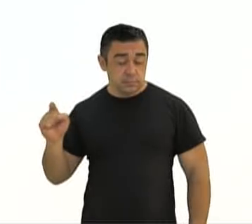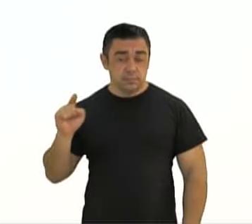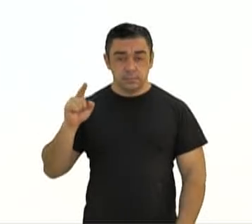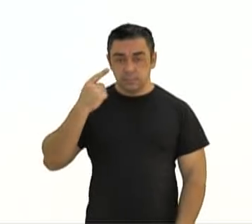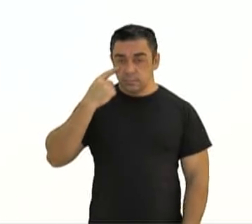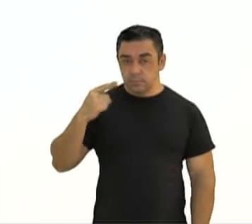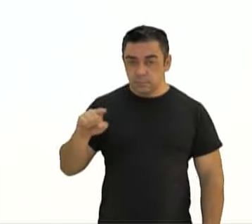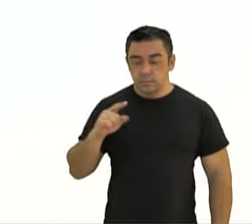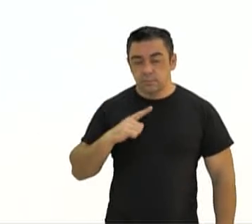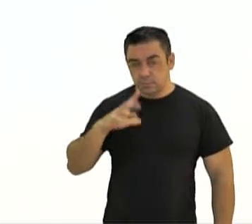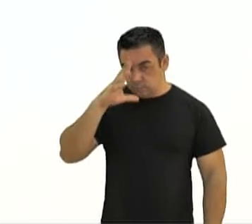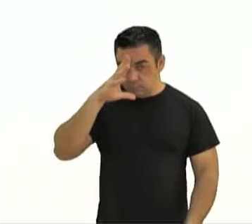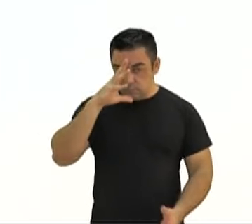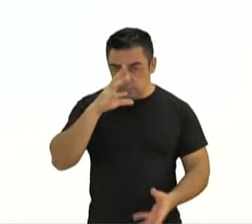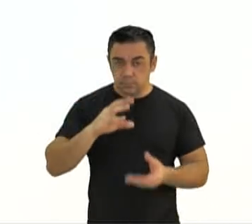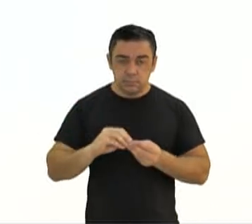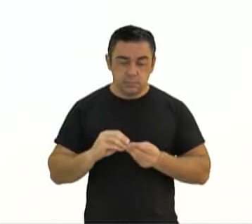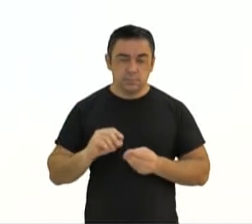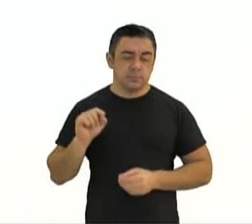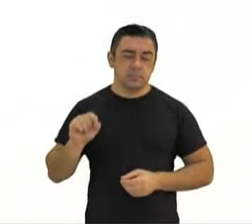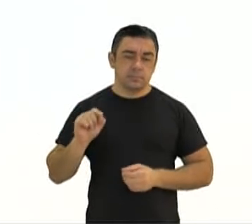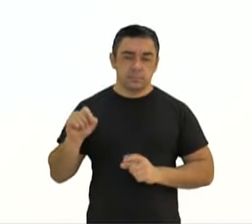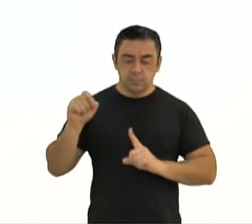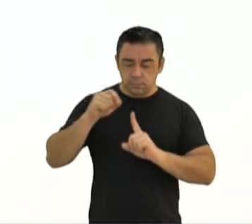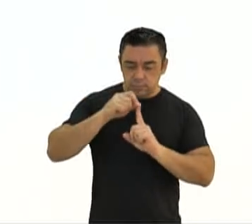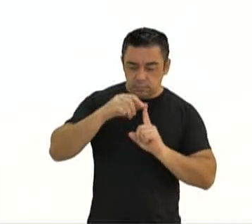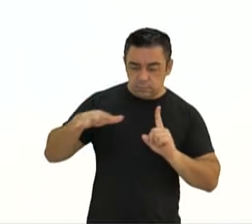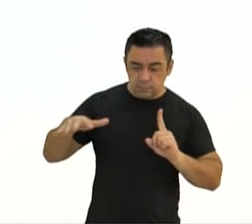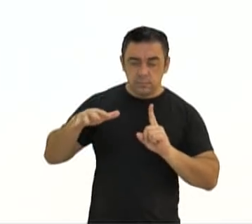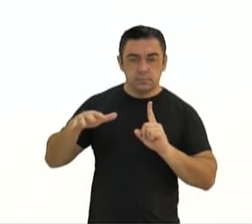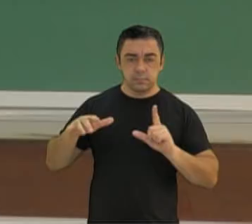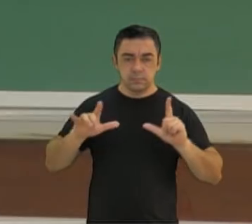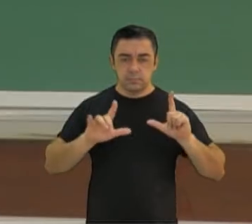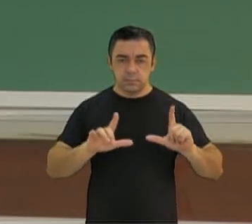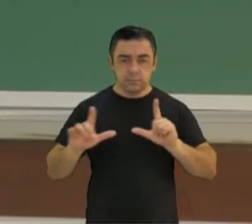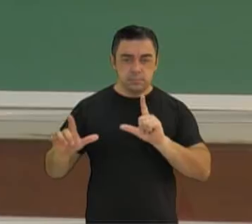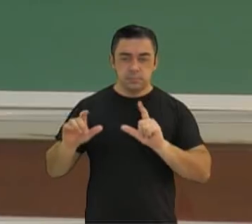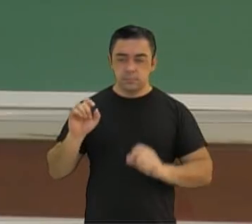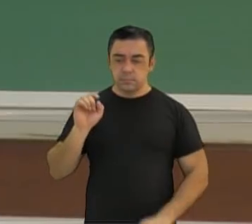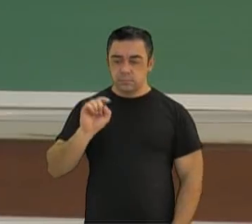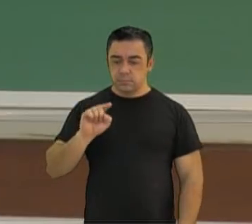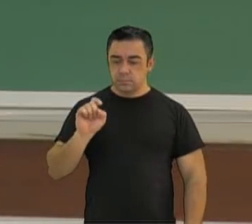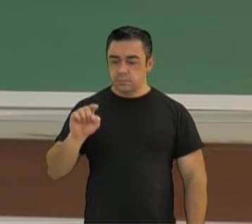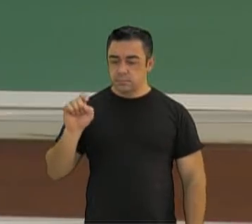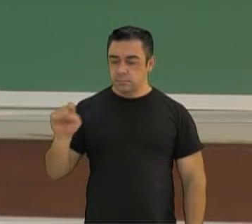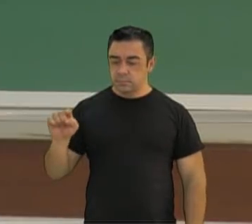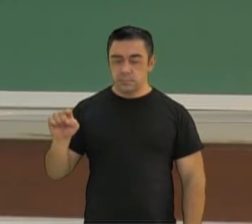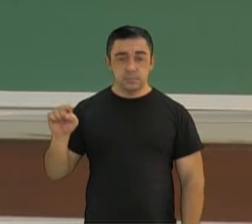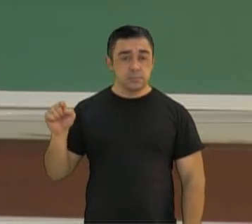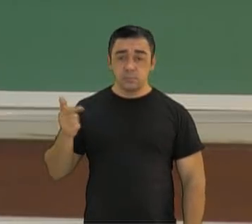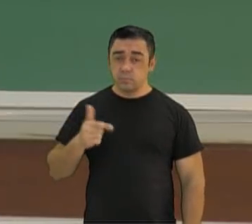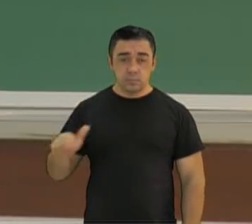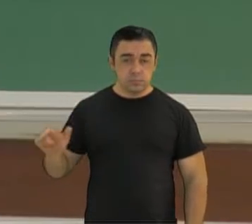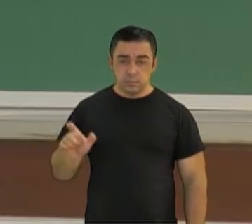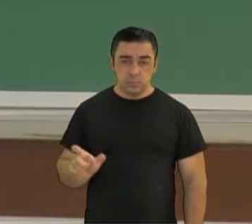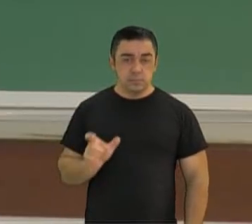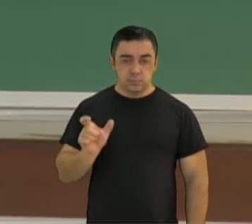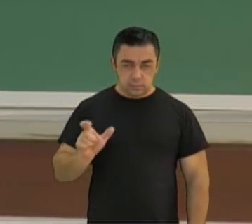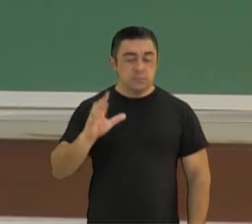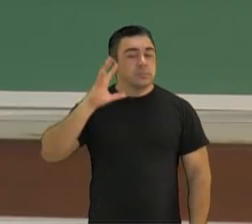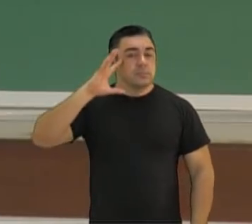que nós interpretamos e que tudo que havia no balão era uma reticências, ou seja, não tínhamos ali palavras,